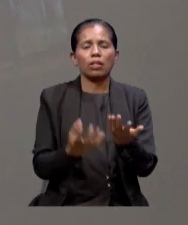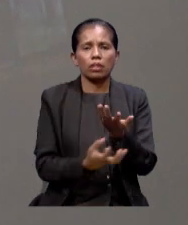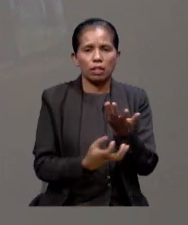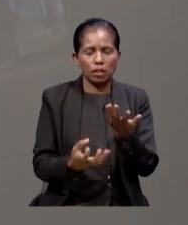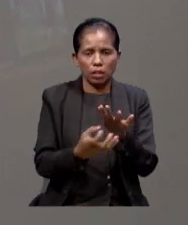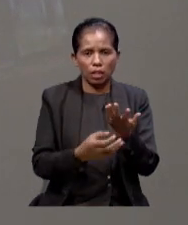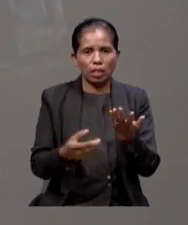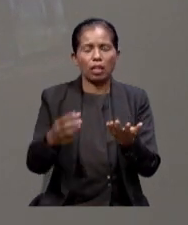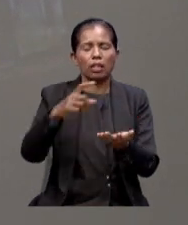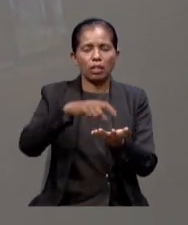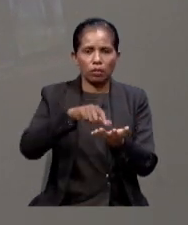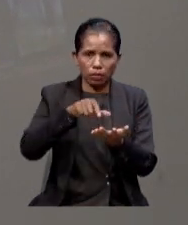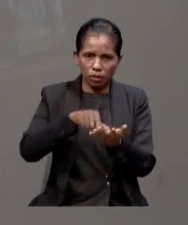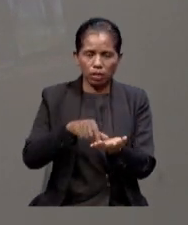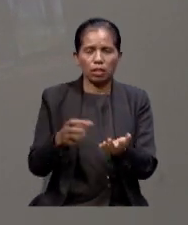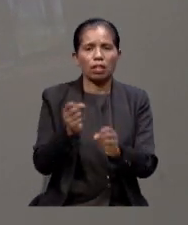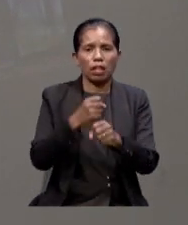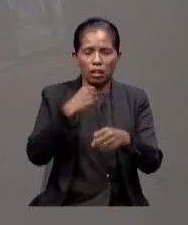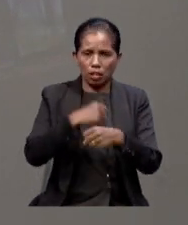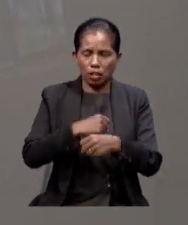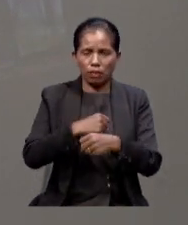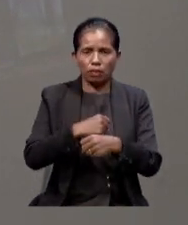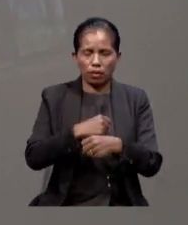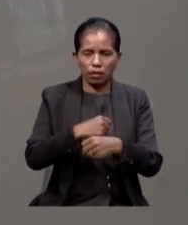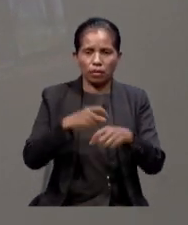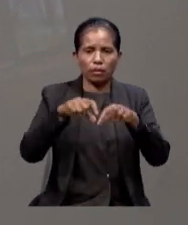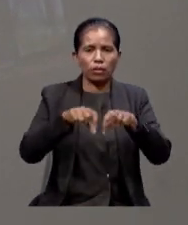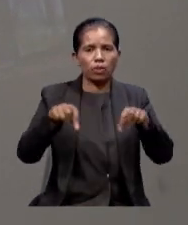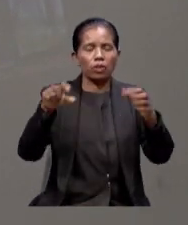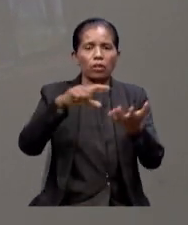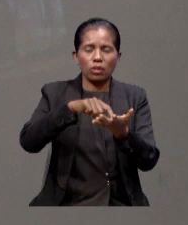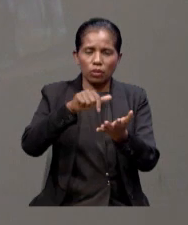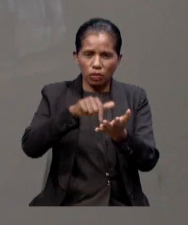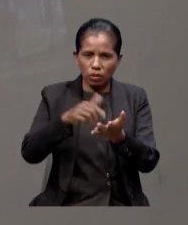halo moleng, sir nebe fahan dosi